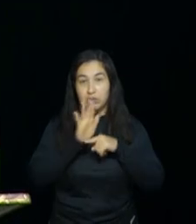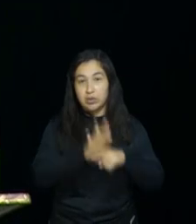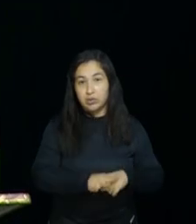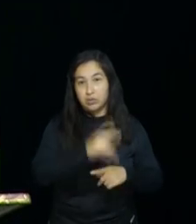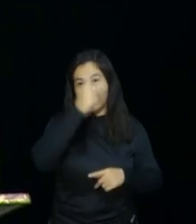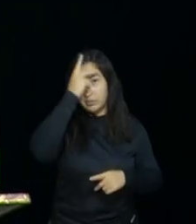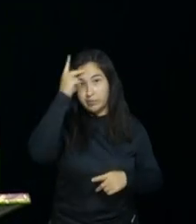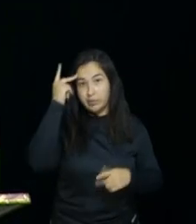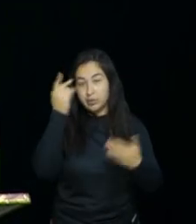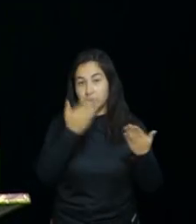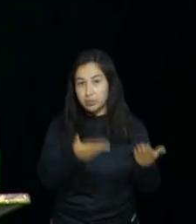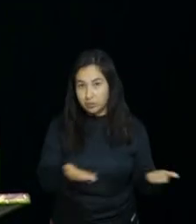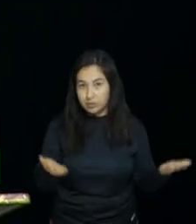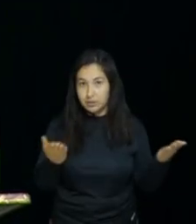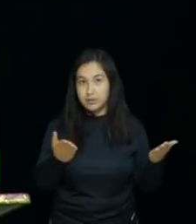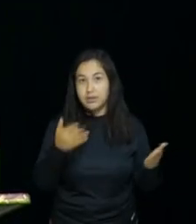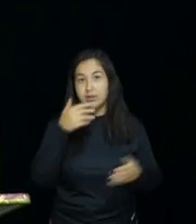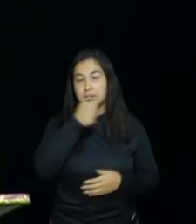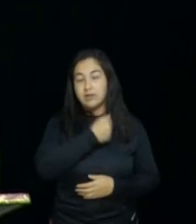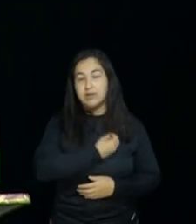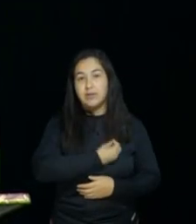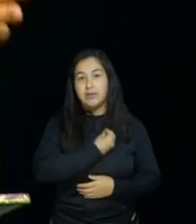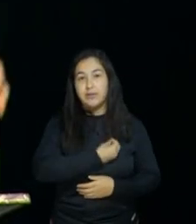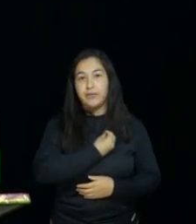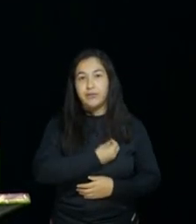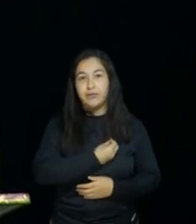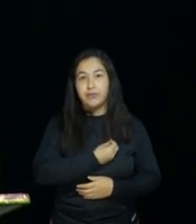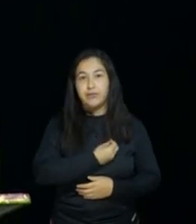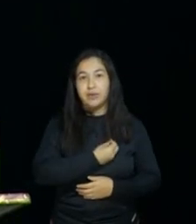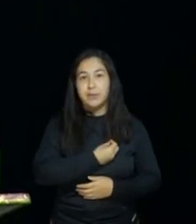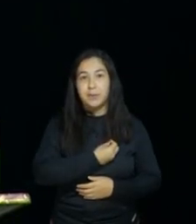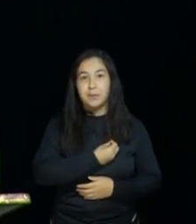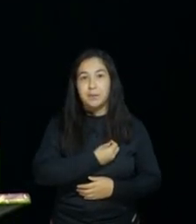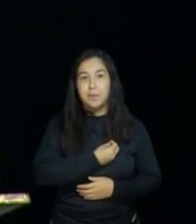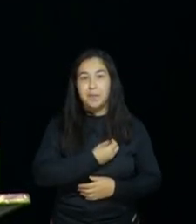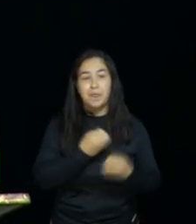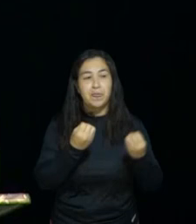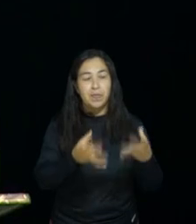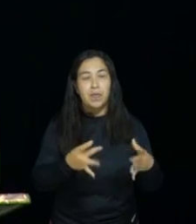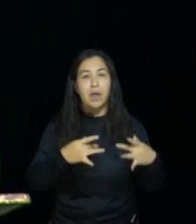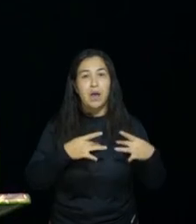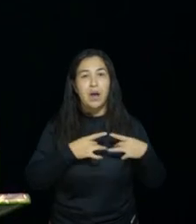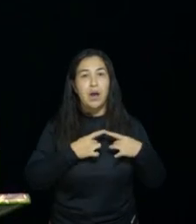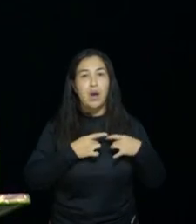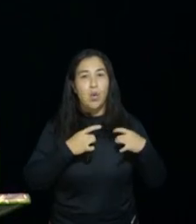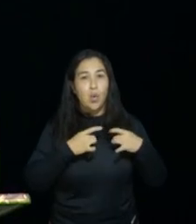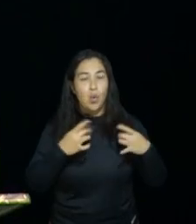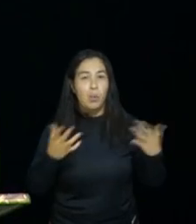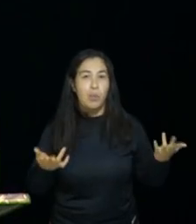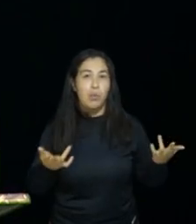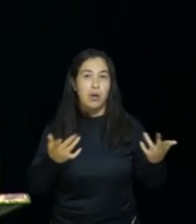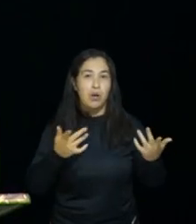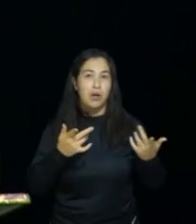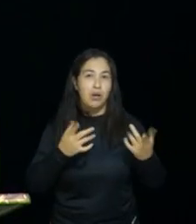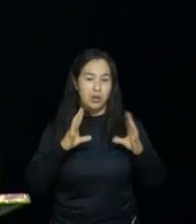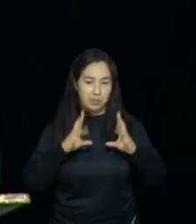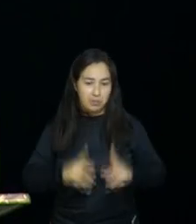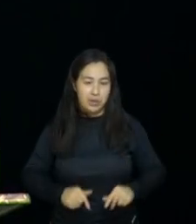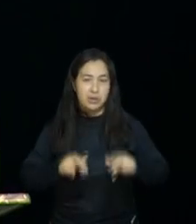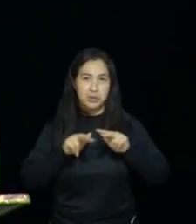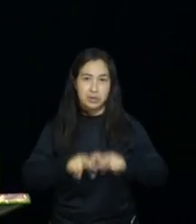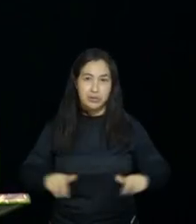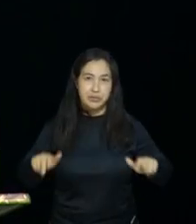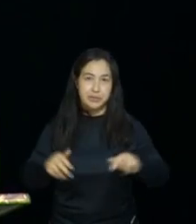a salvar vidas e alimentar, enfim, levar roupas e material aí de limpeza para aqueles que estão precisando lá no Rio Grande do